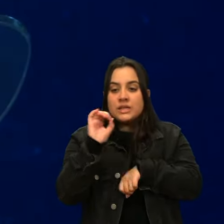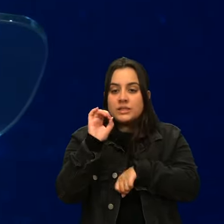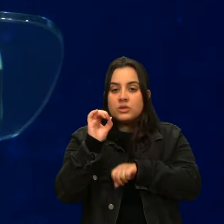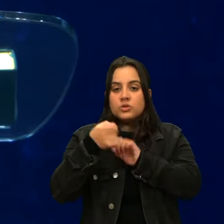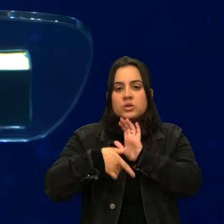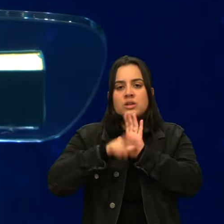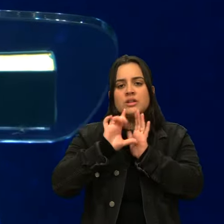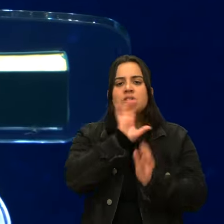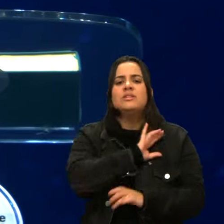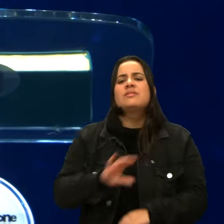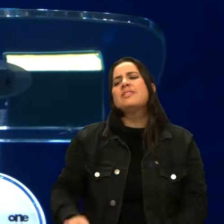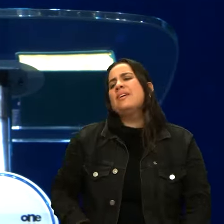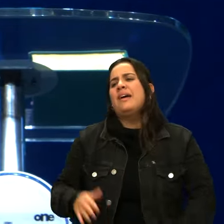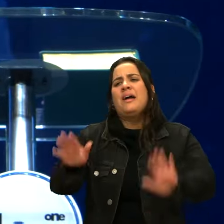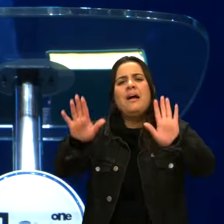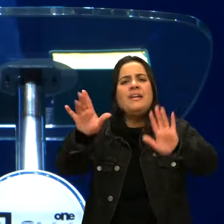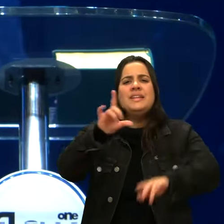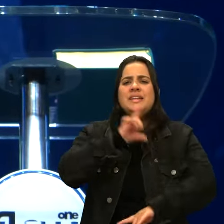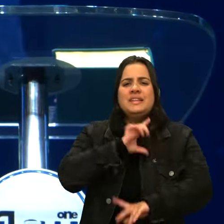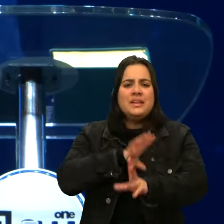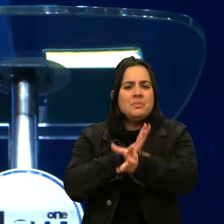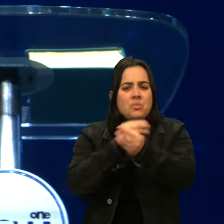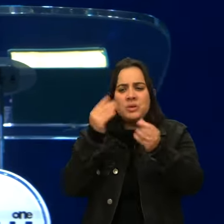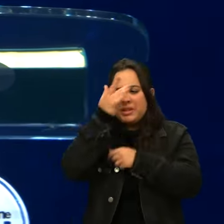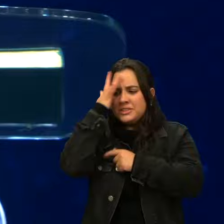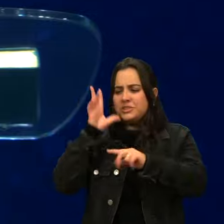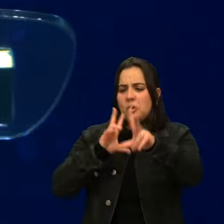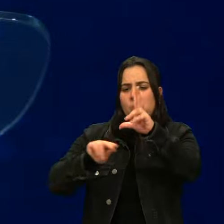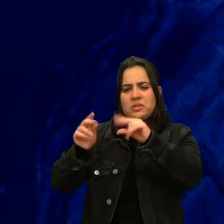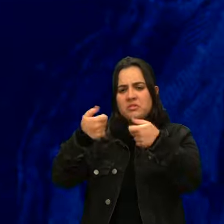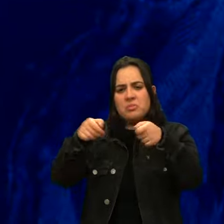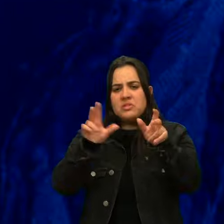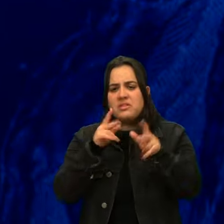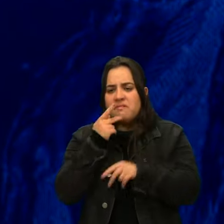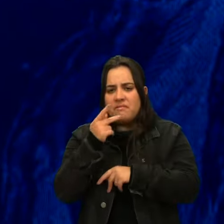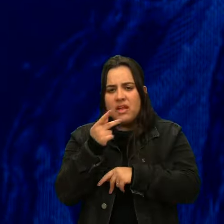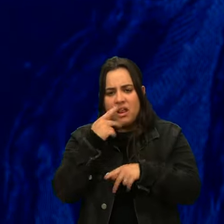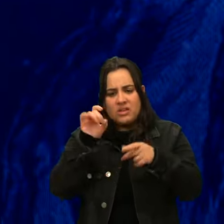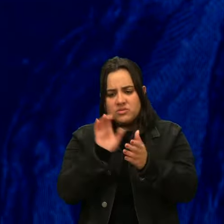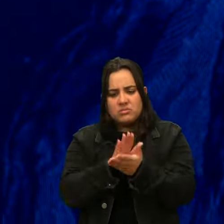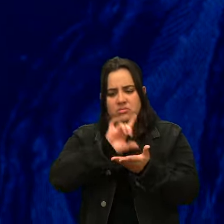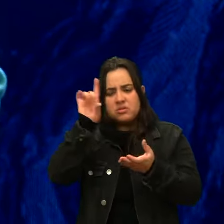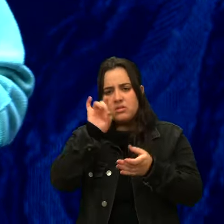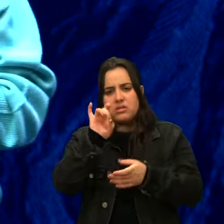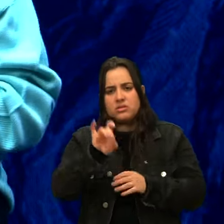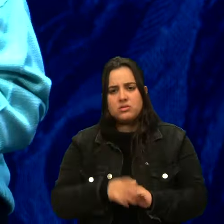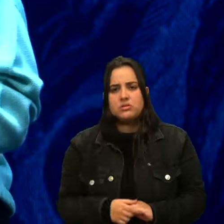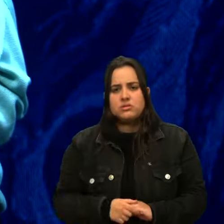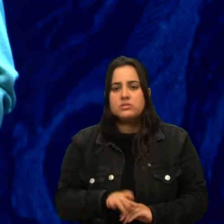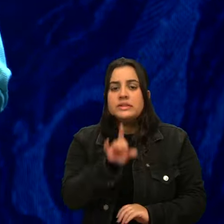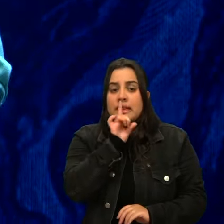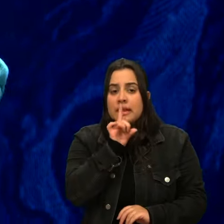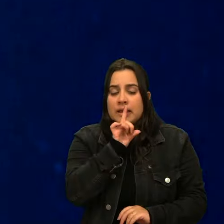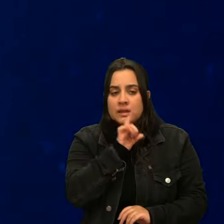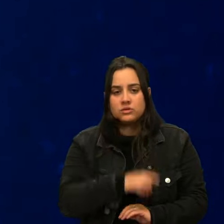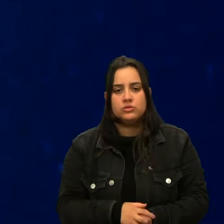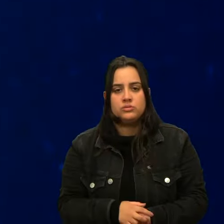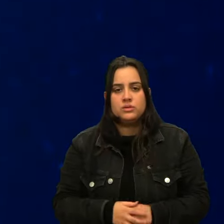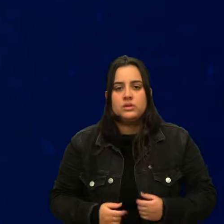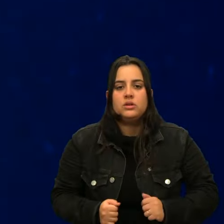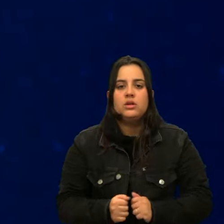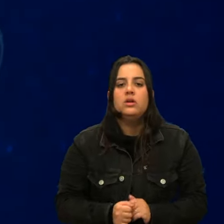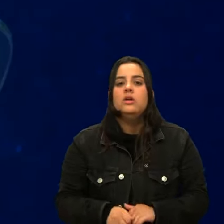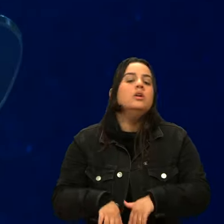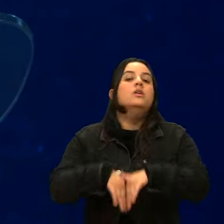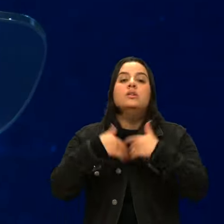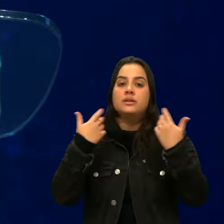muita gente conversando, para abrir a Bíblia você não precisa falar, é só você abrir lá, abrir no teu celular. Vamos lá, faz silêncio.